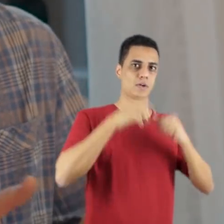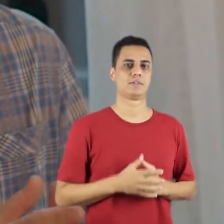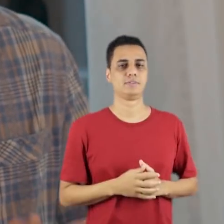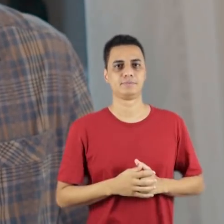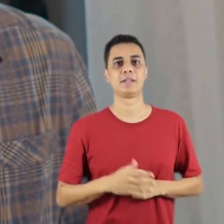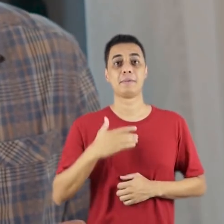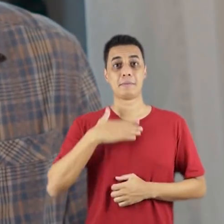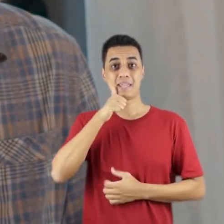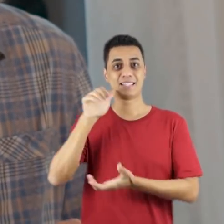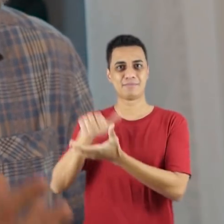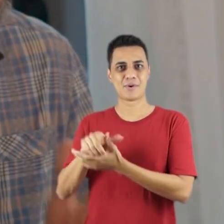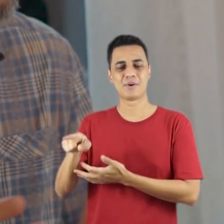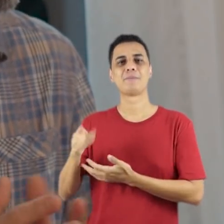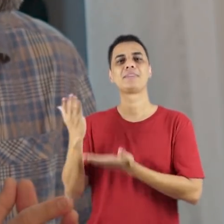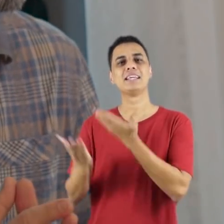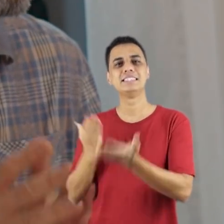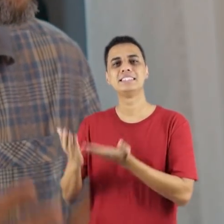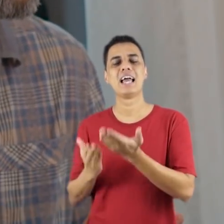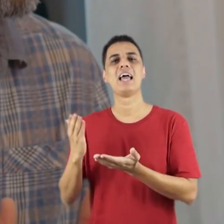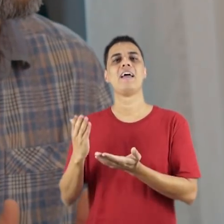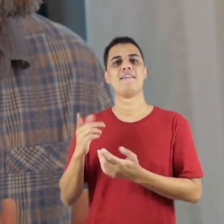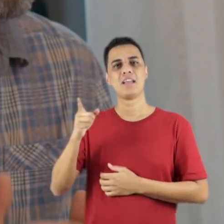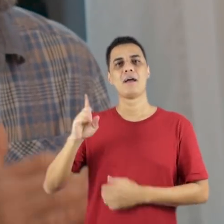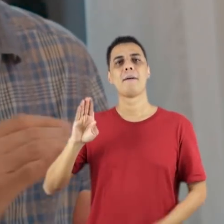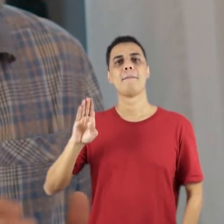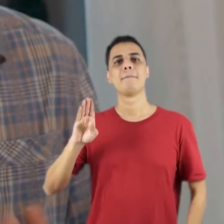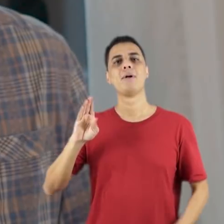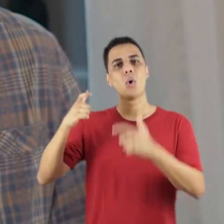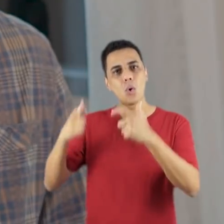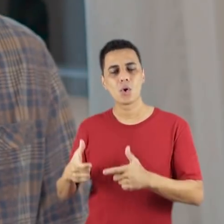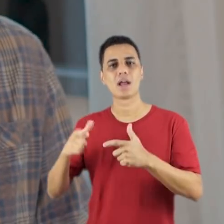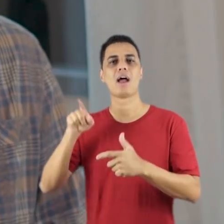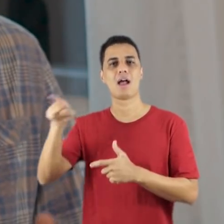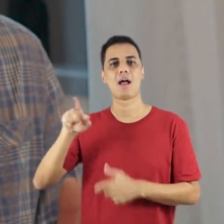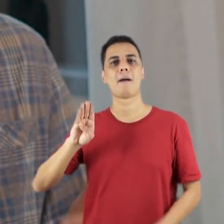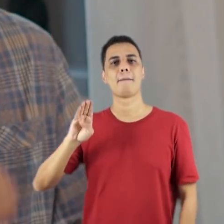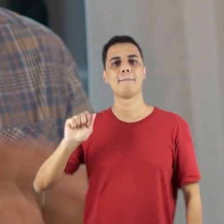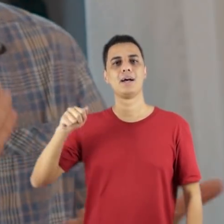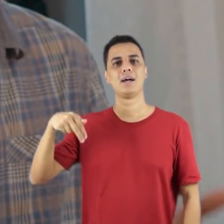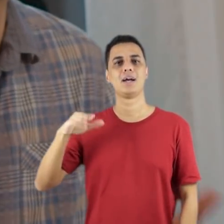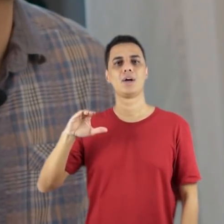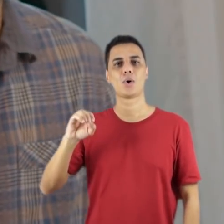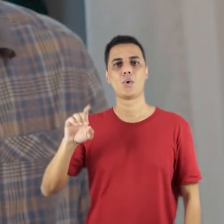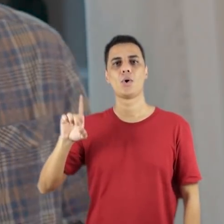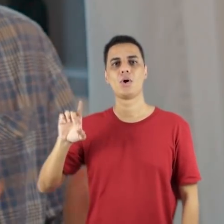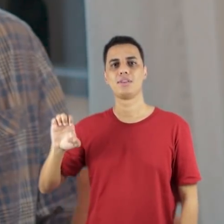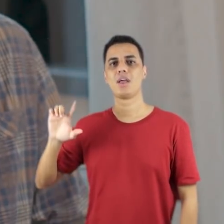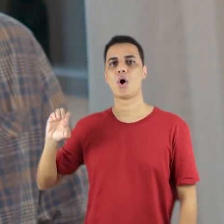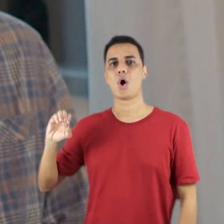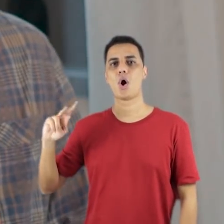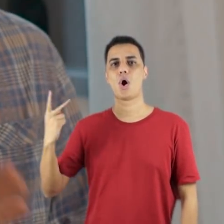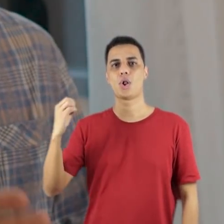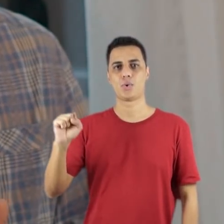dons no Hospital Banco de Olhos, em Porto Alegre, e já relatou com muita tristeza vários casos de pacientes que demoraram muito para buscar uma